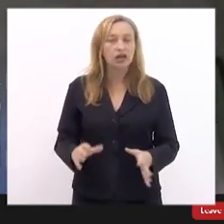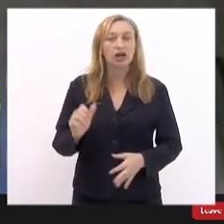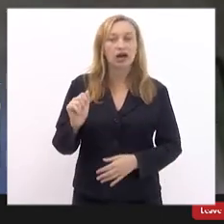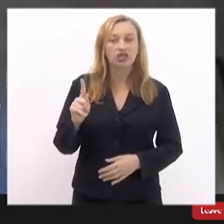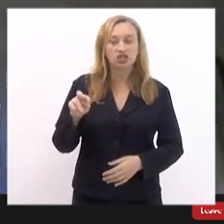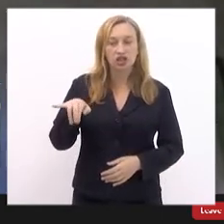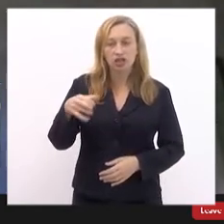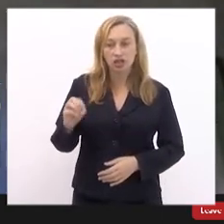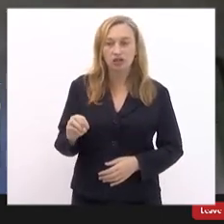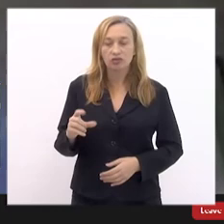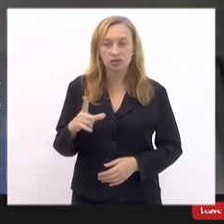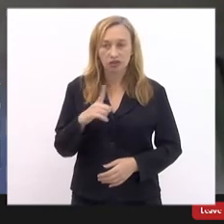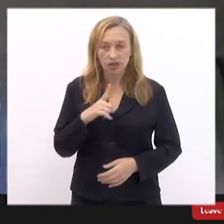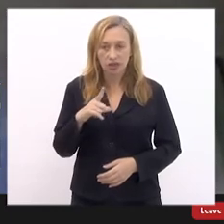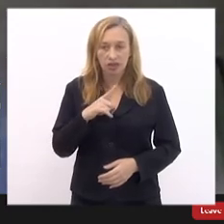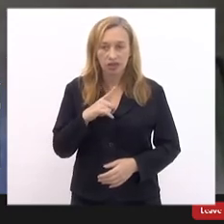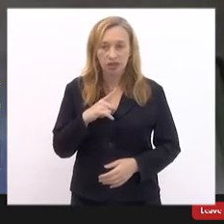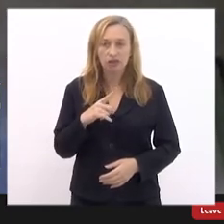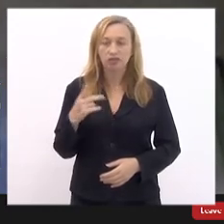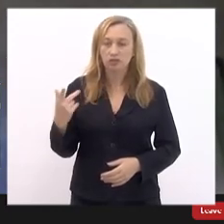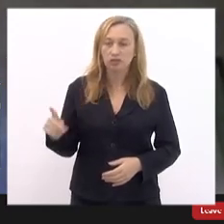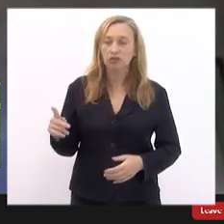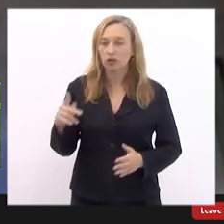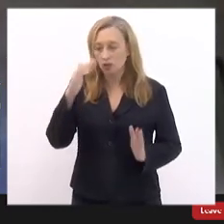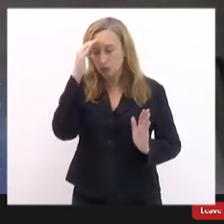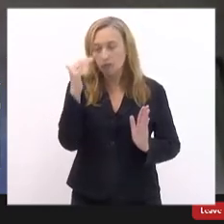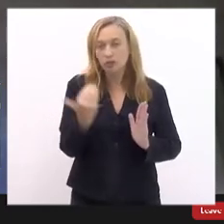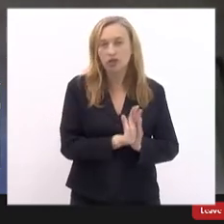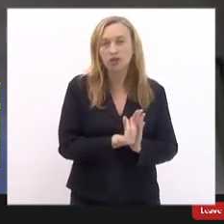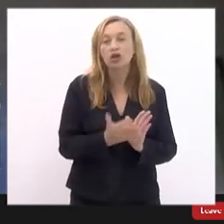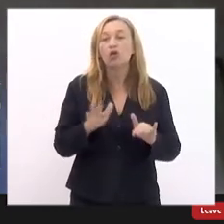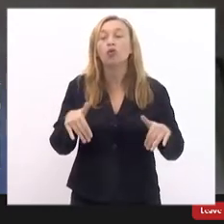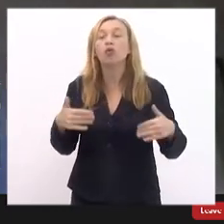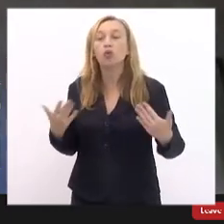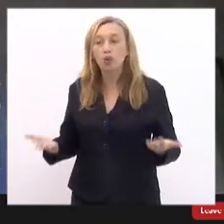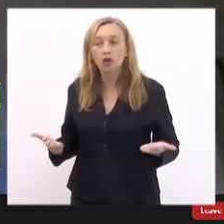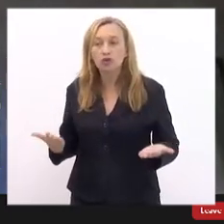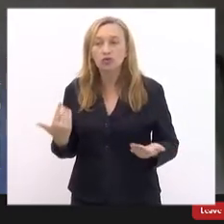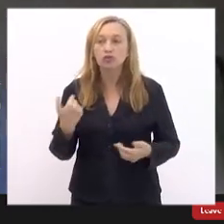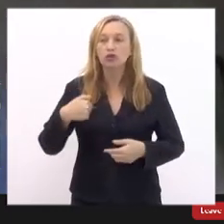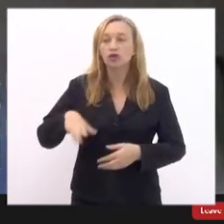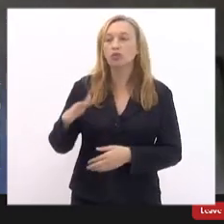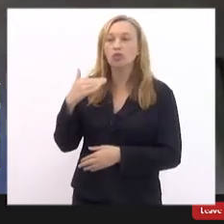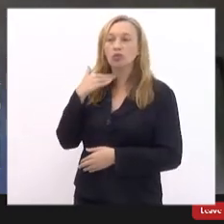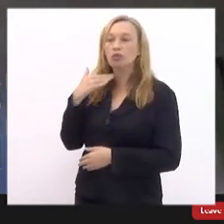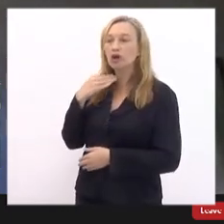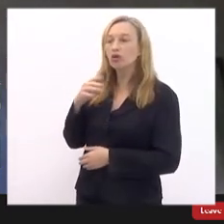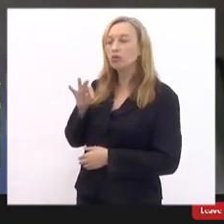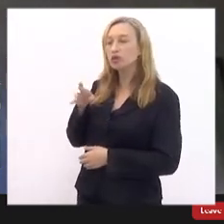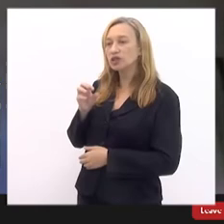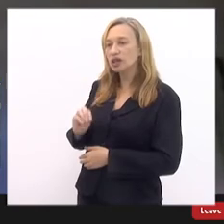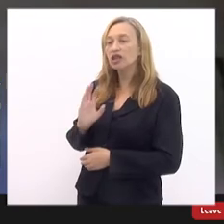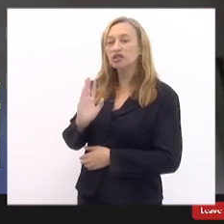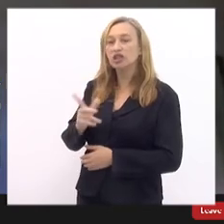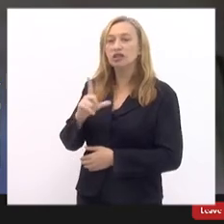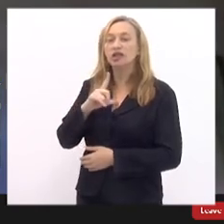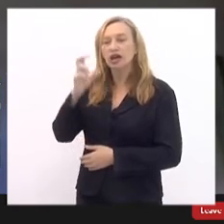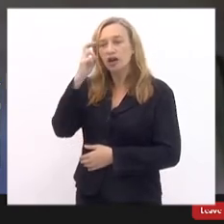normalmente adota no seu procedimento, né? Quer dizer, quando isso for para o banco comunitário, a gente já existe a